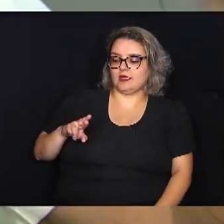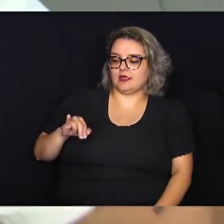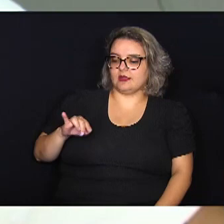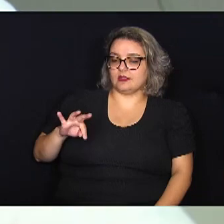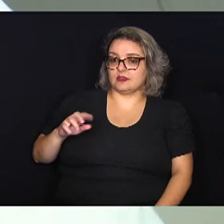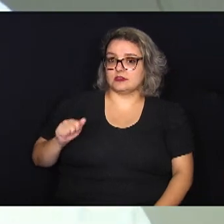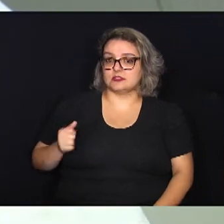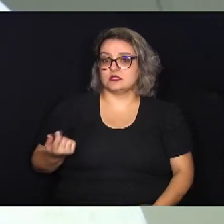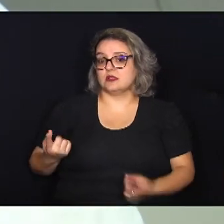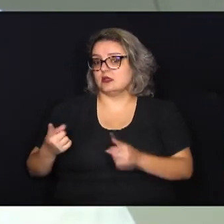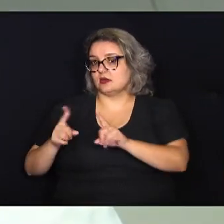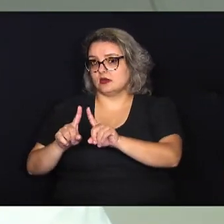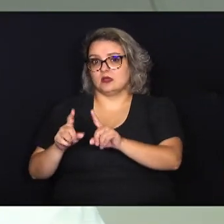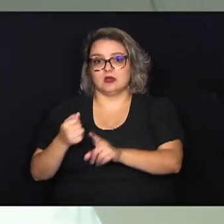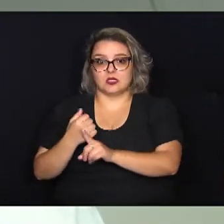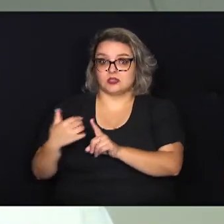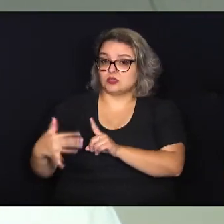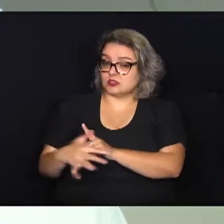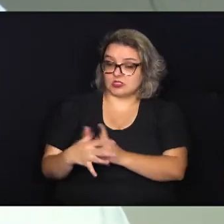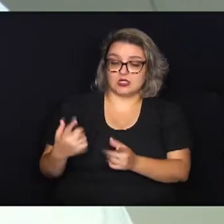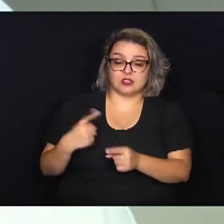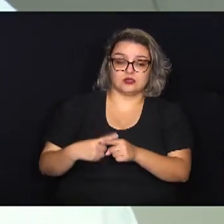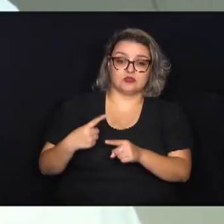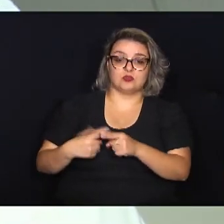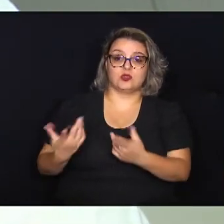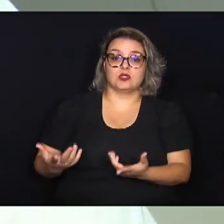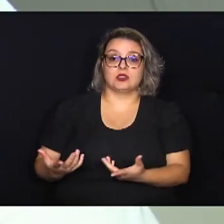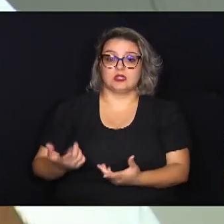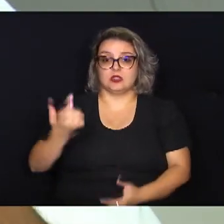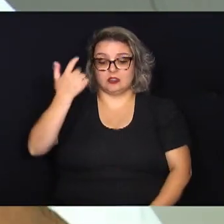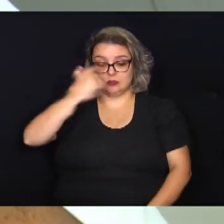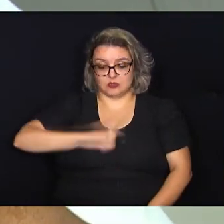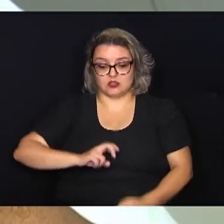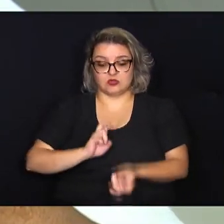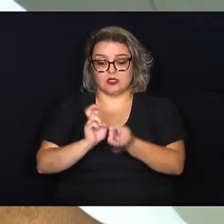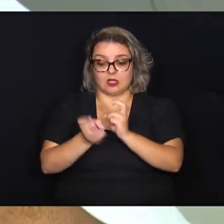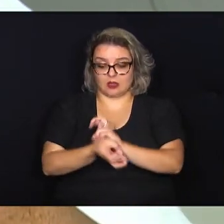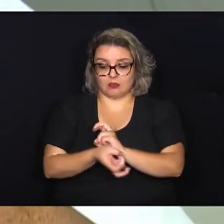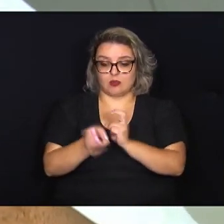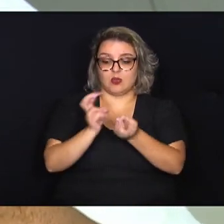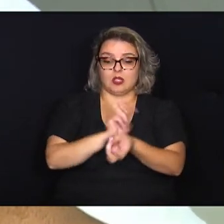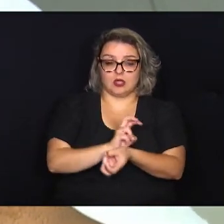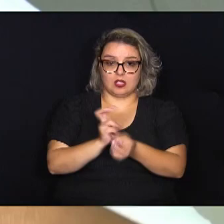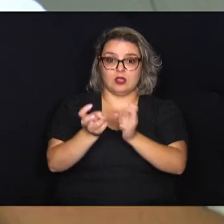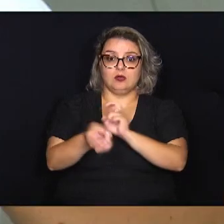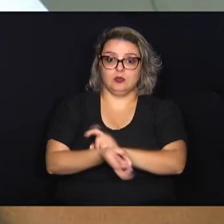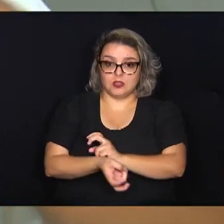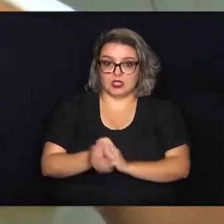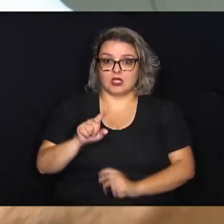paralela na sociedade, porque ser capoeirista é viver